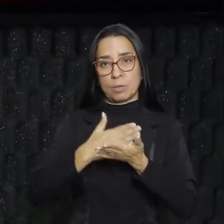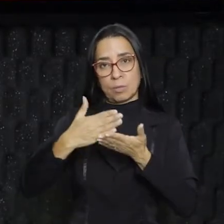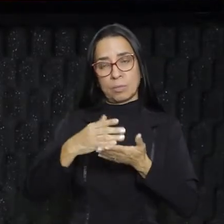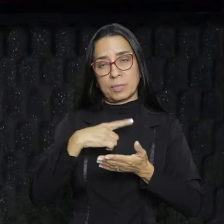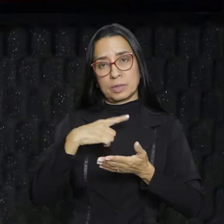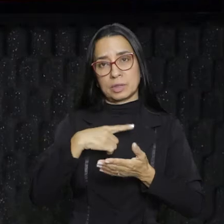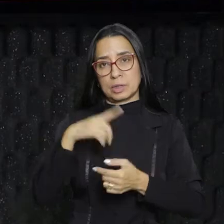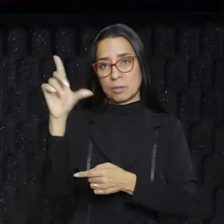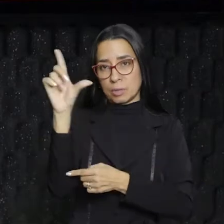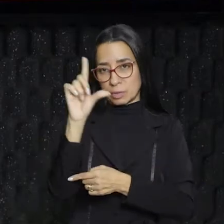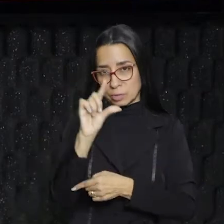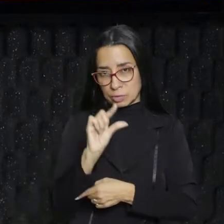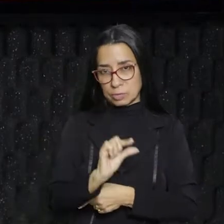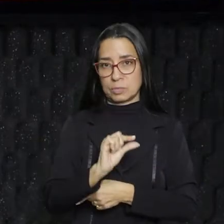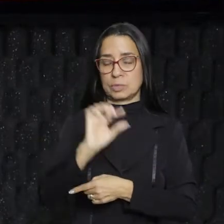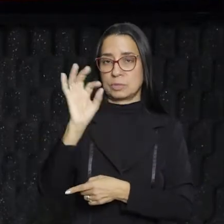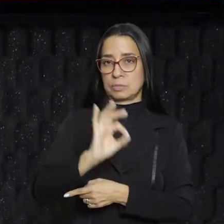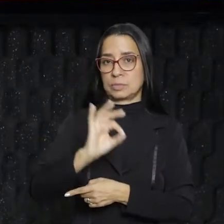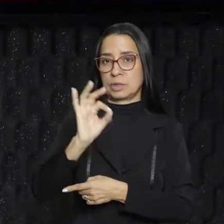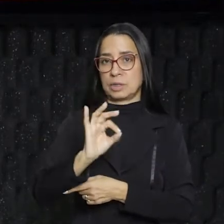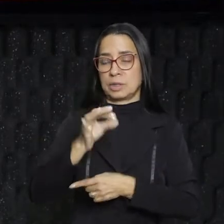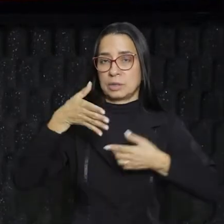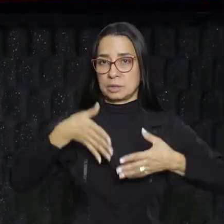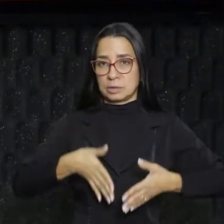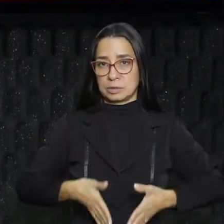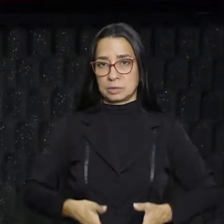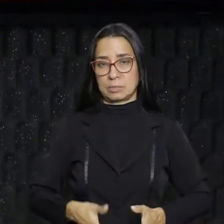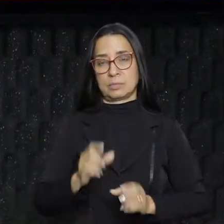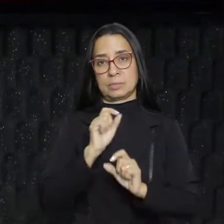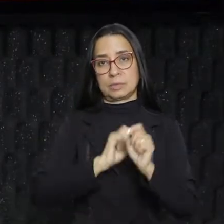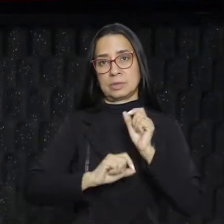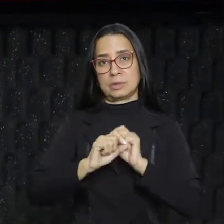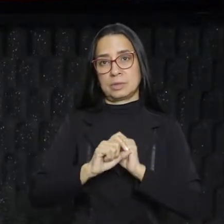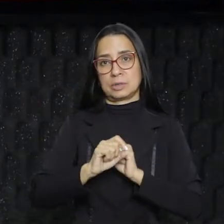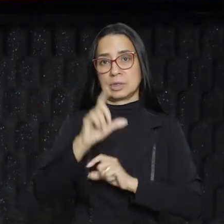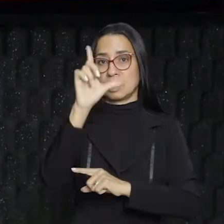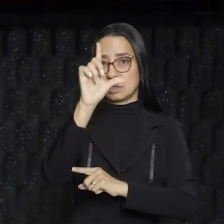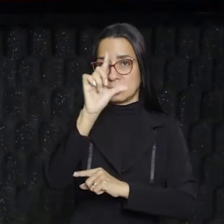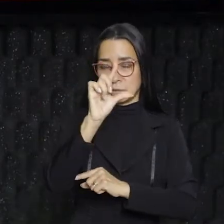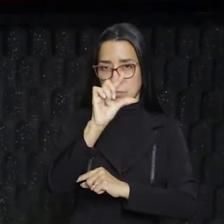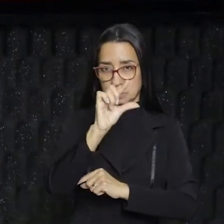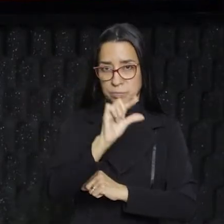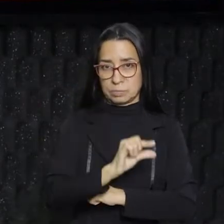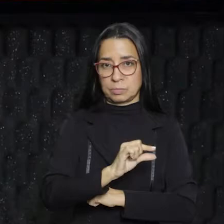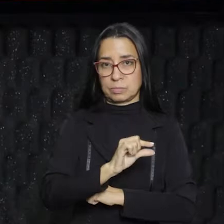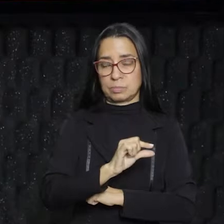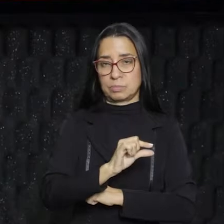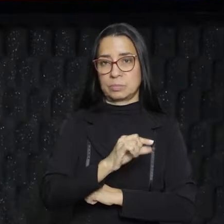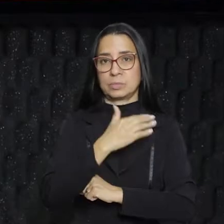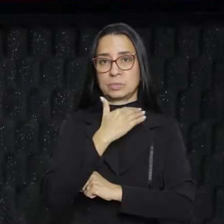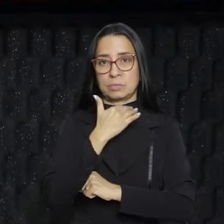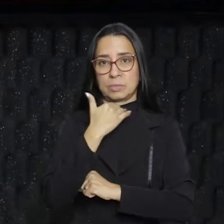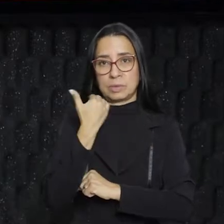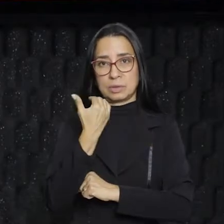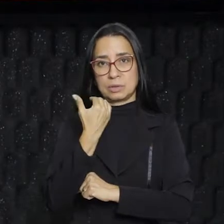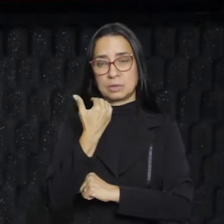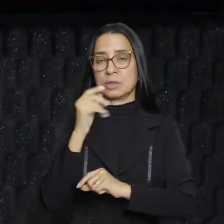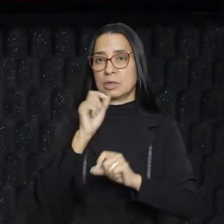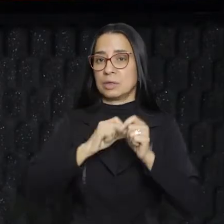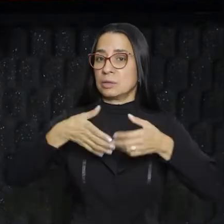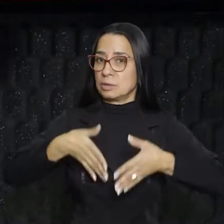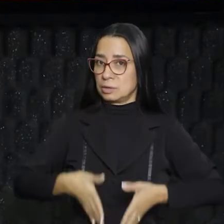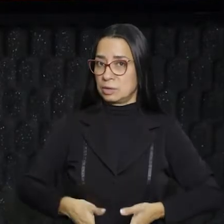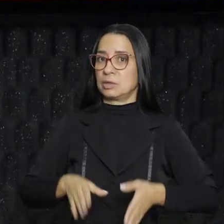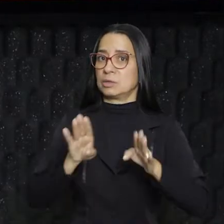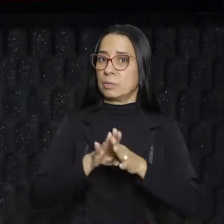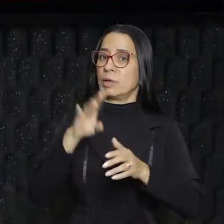natalidade. A taxa de mortalidade está baixa, a taxa de natalidade cai, ou seja, o crescimento vegetativo